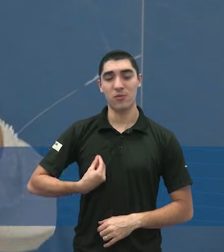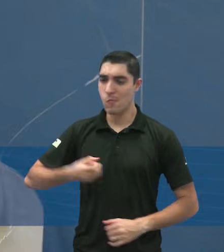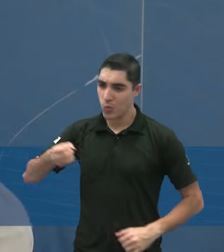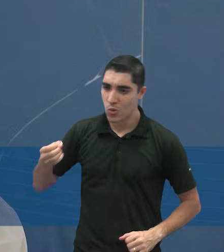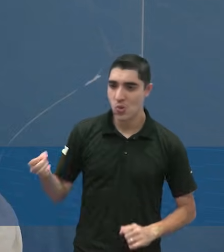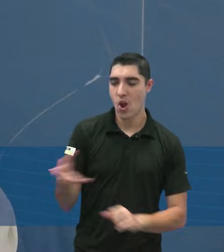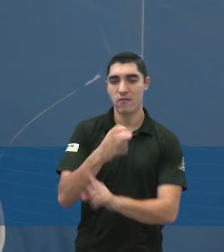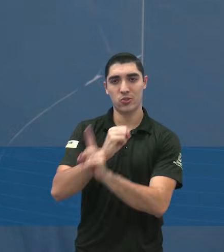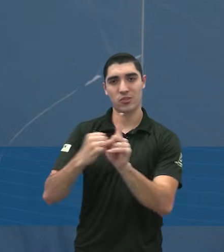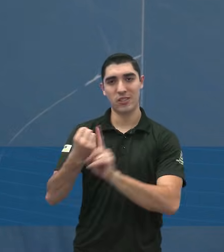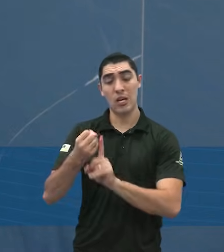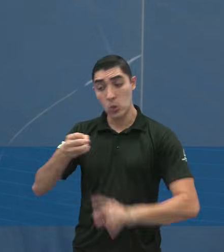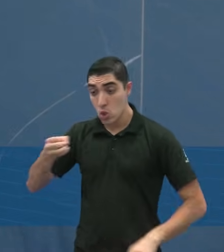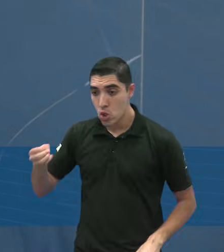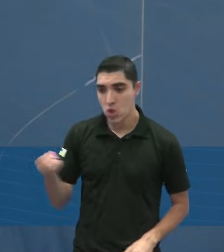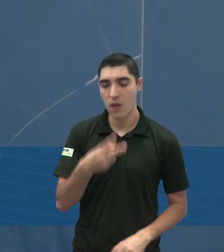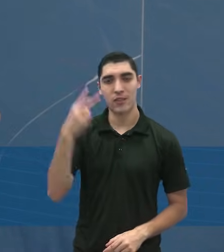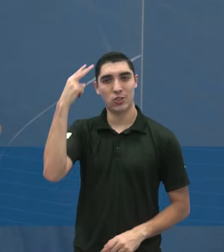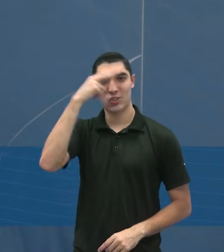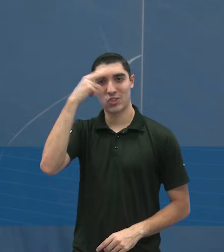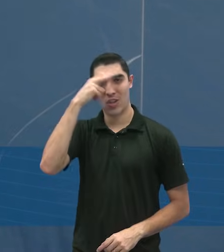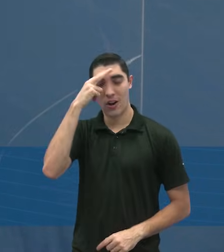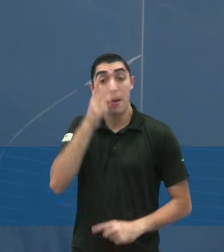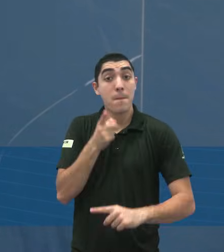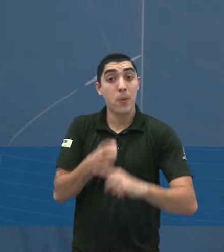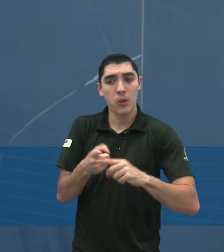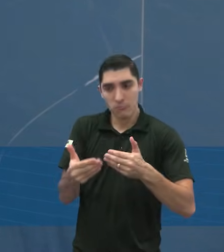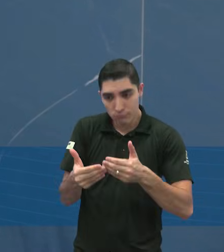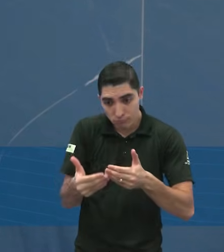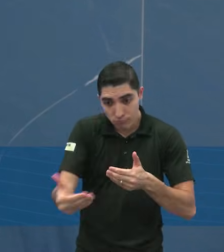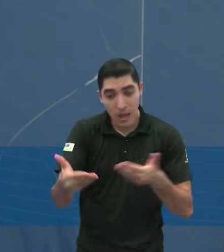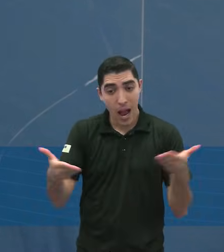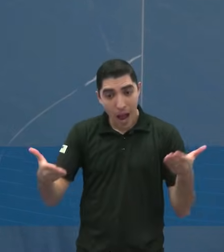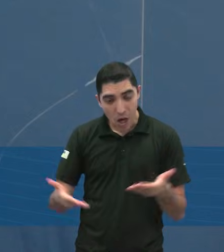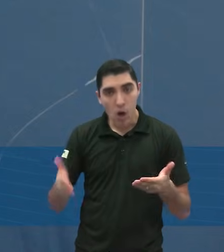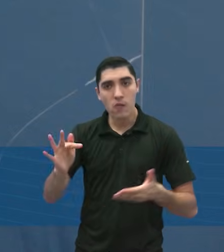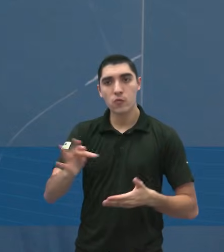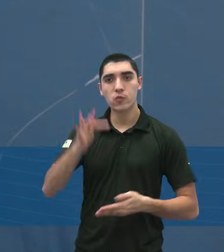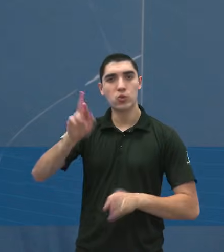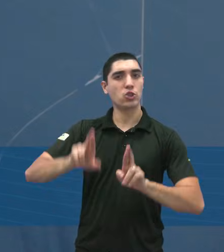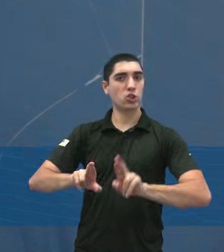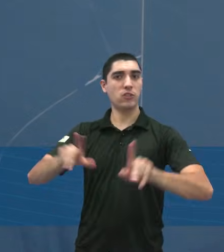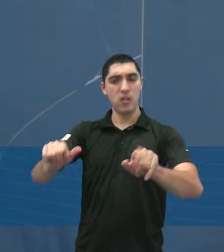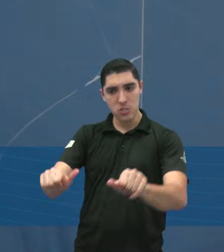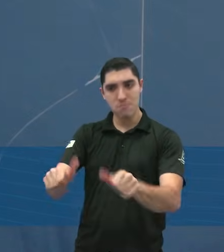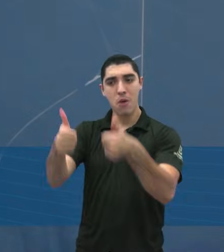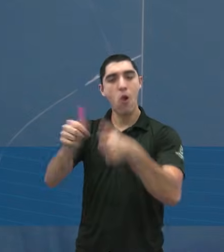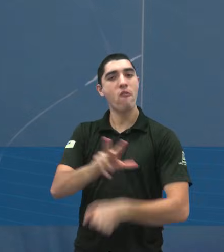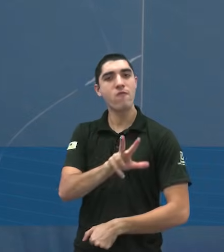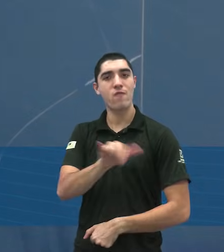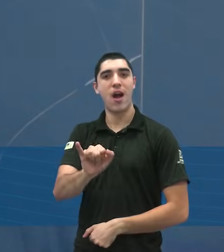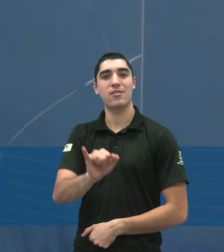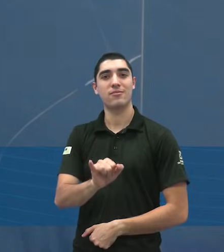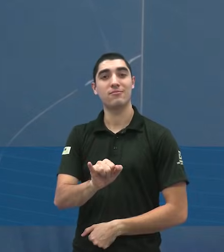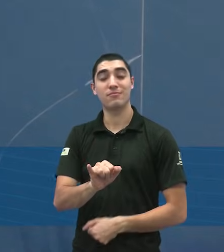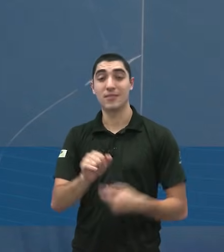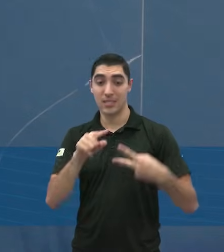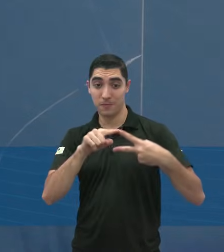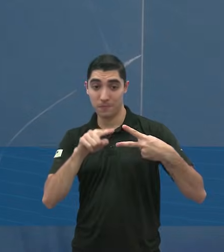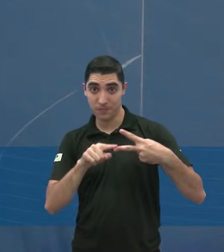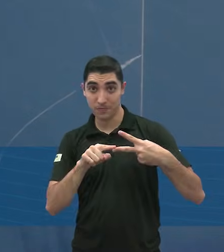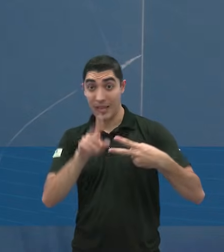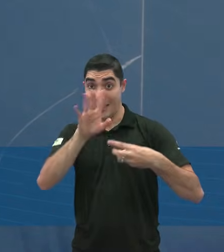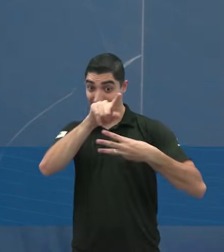está contando uma história que daqui pode ser diferente para frente e melhor, né? Então, esses